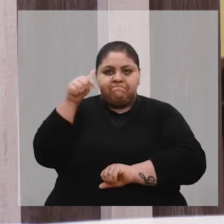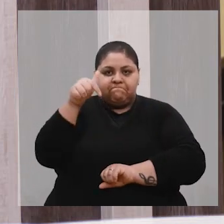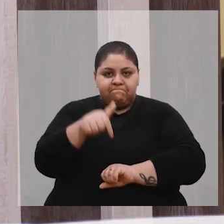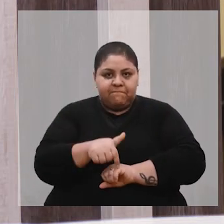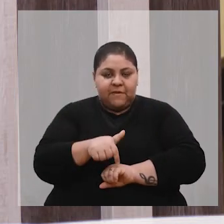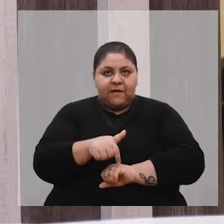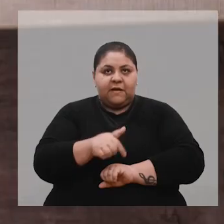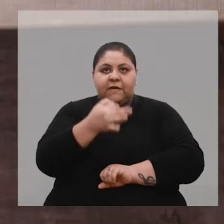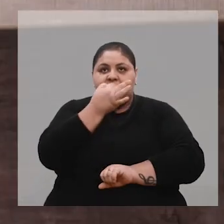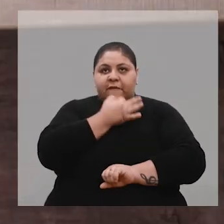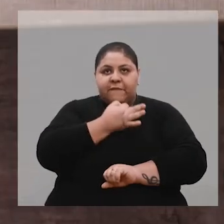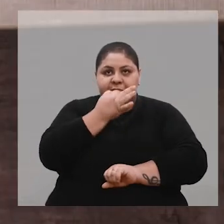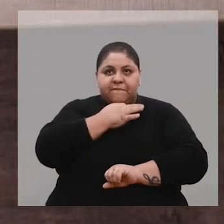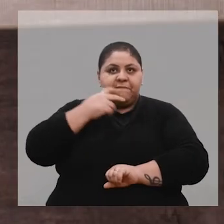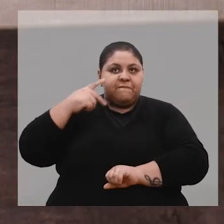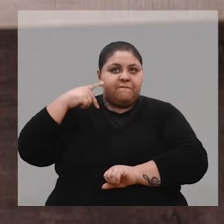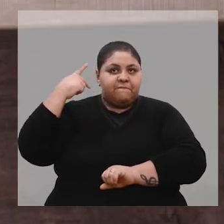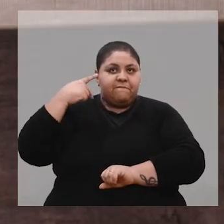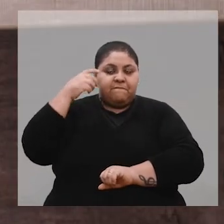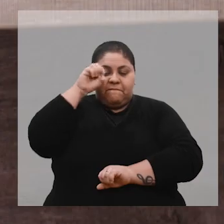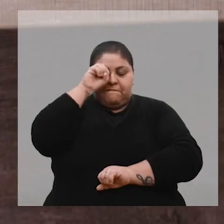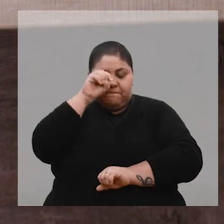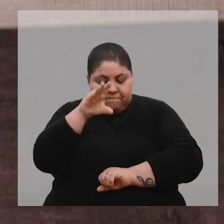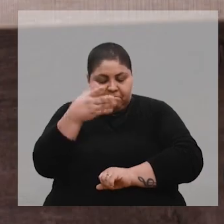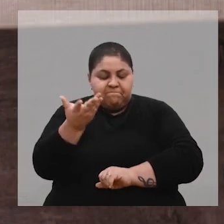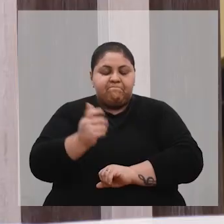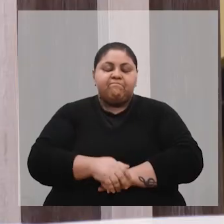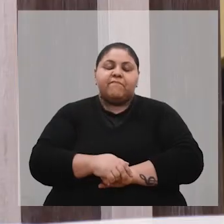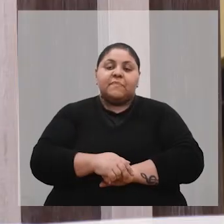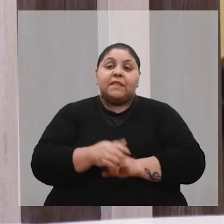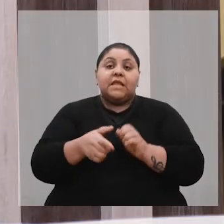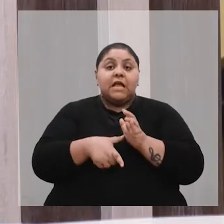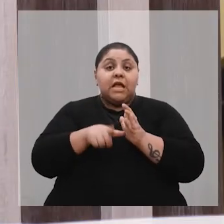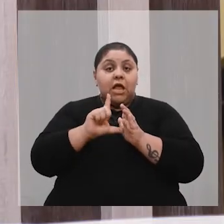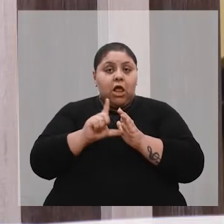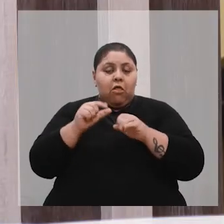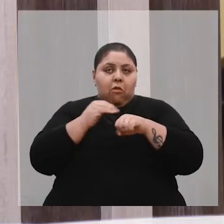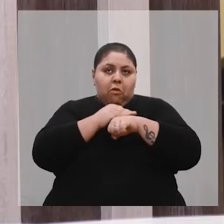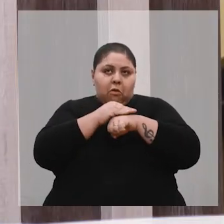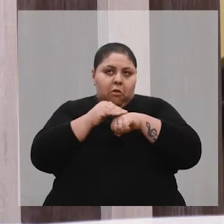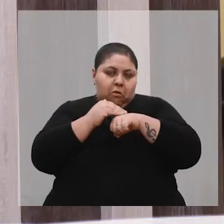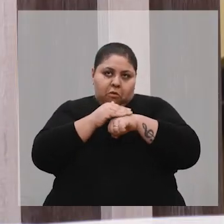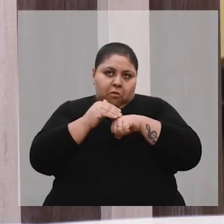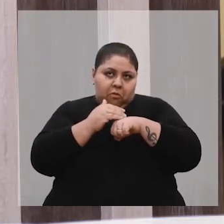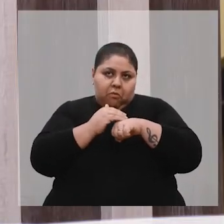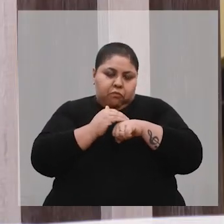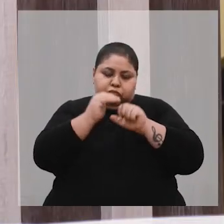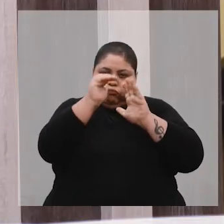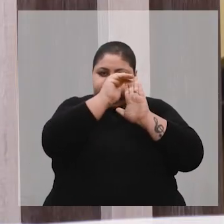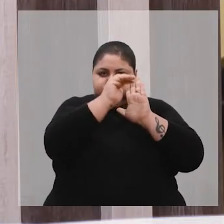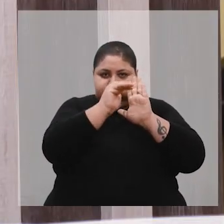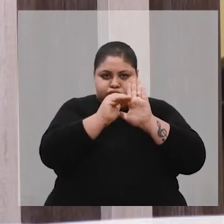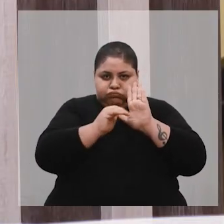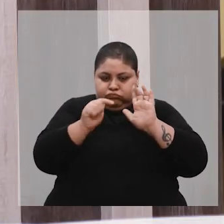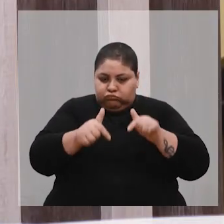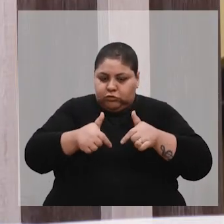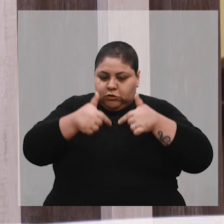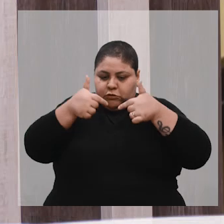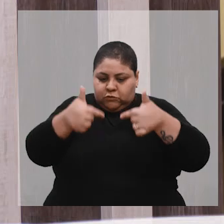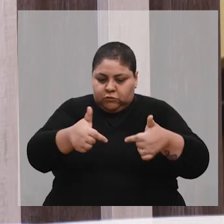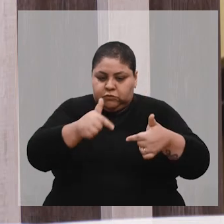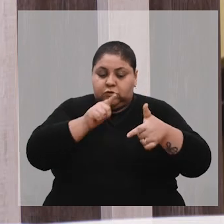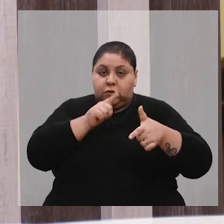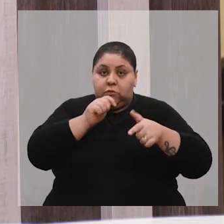aqui no Parlamento. Vereador Fiuza, viemos conversando sobre uma série de providências relacionadas